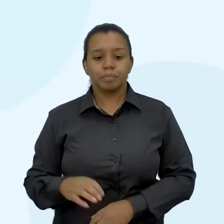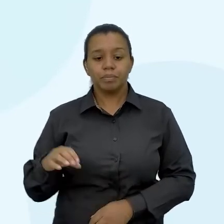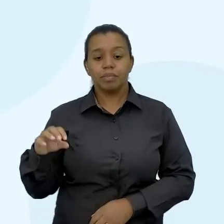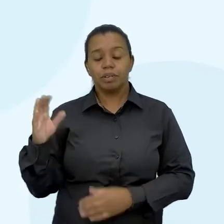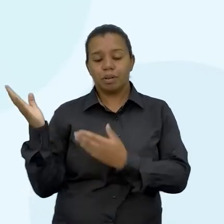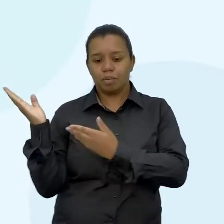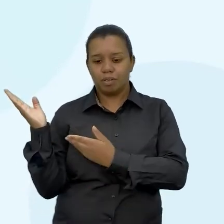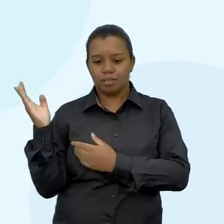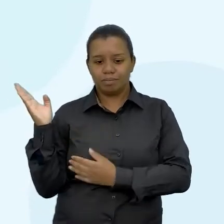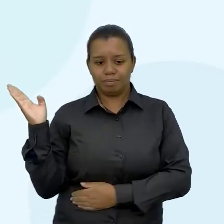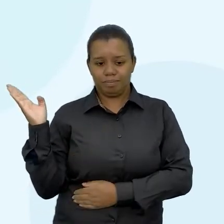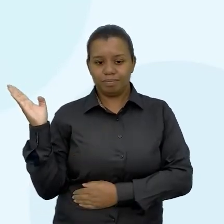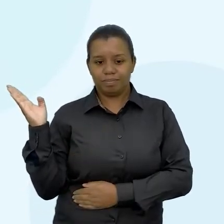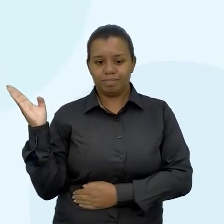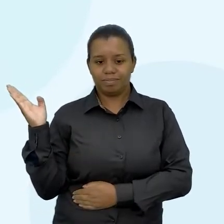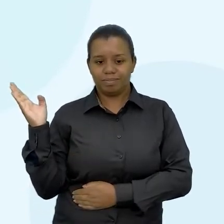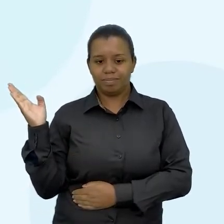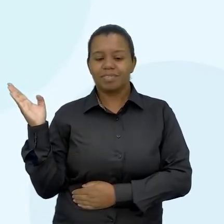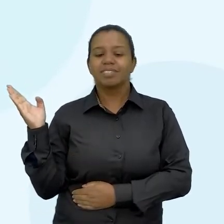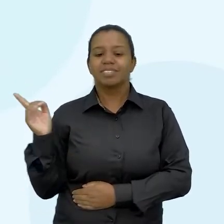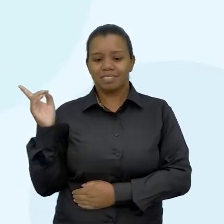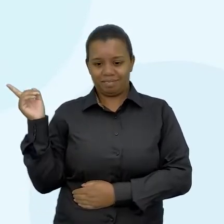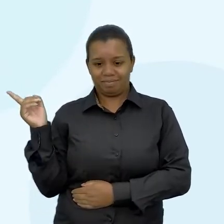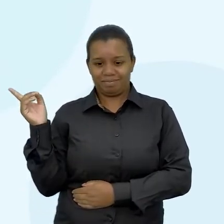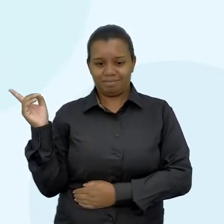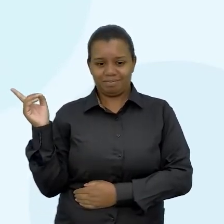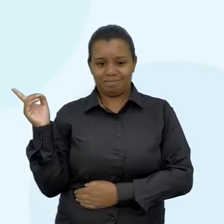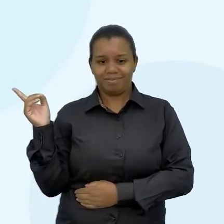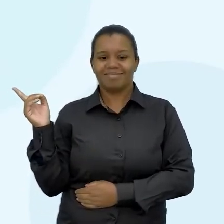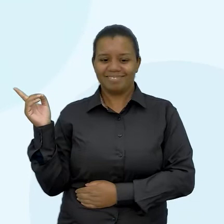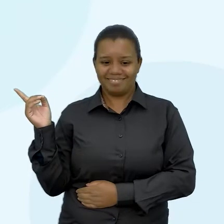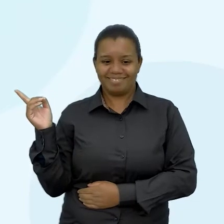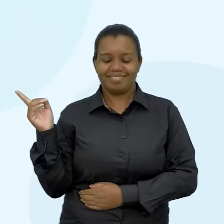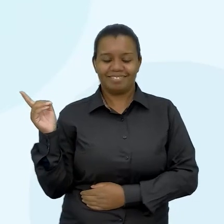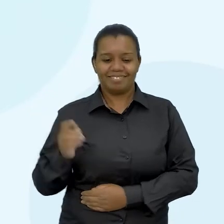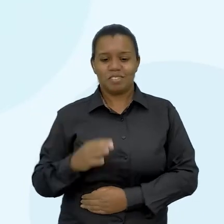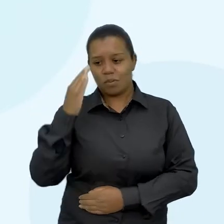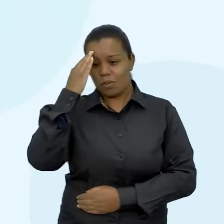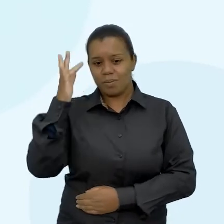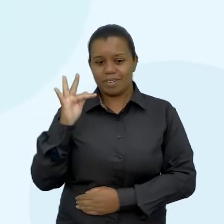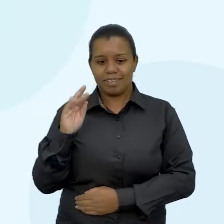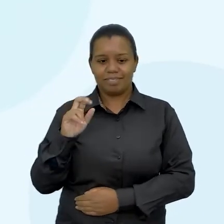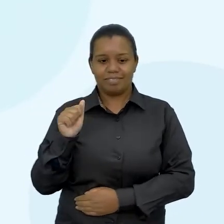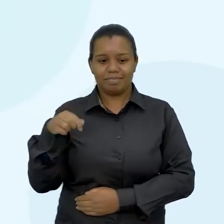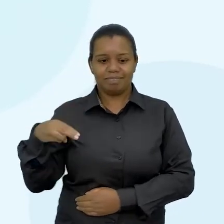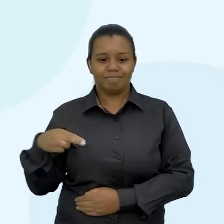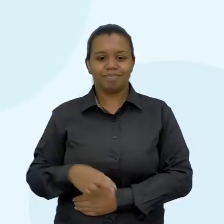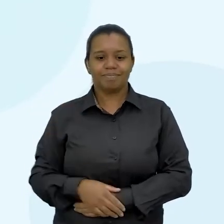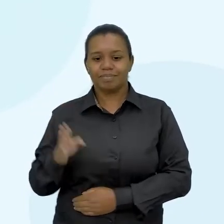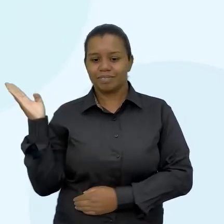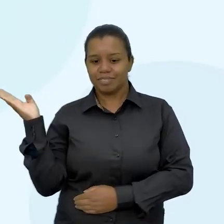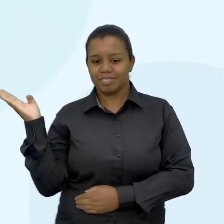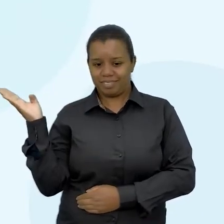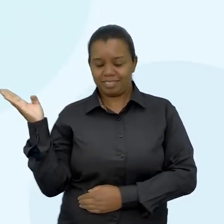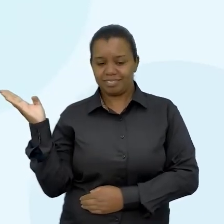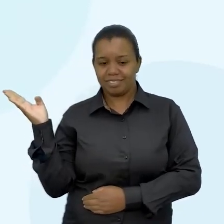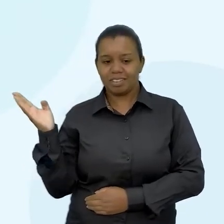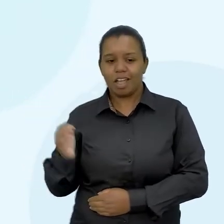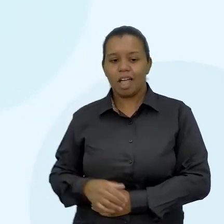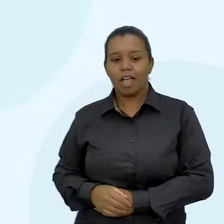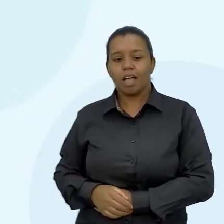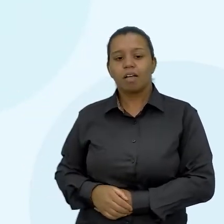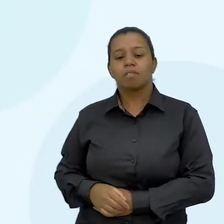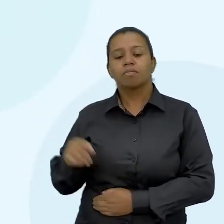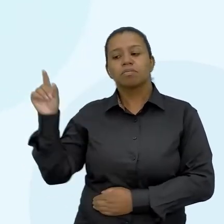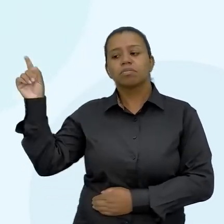aí, isso, e uma setinha de novo aí. Brigadão, Fran. Tá aí, ó. Essa setinha e essa